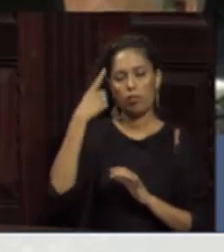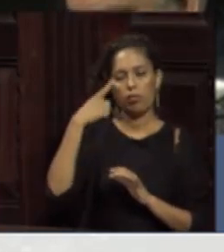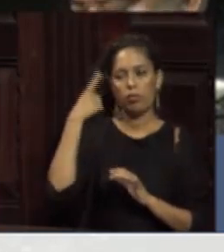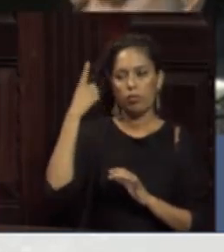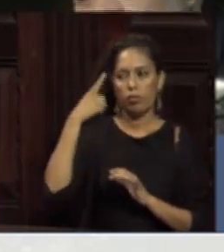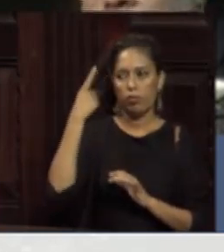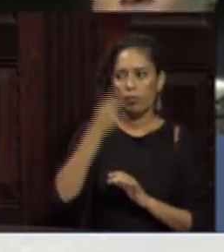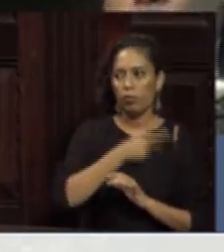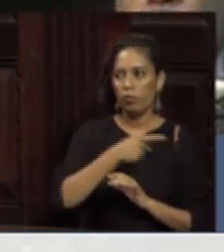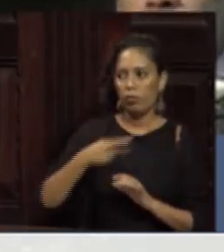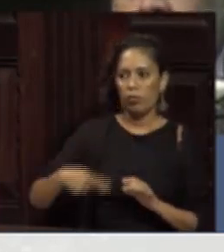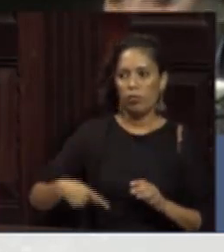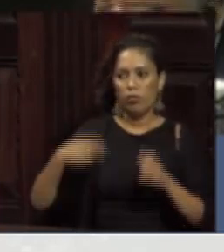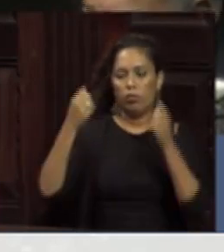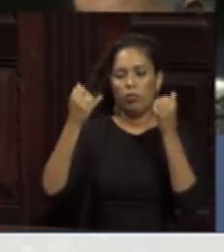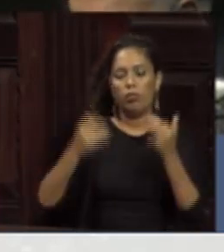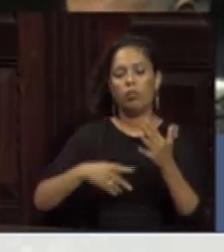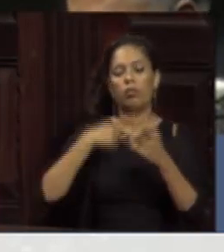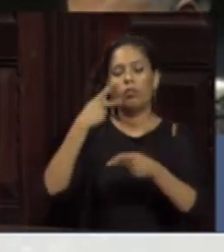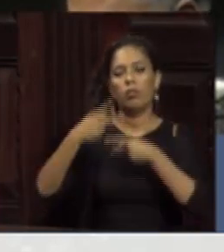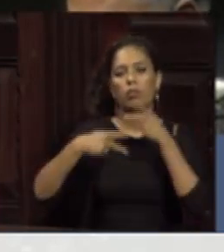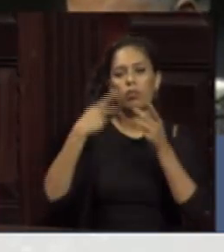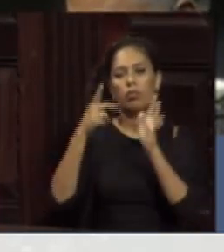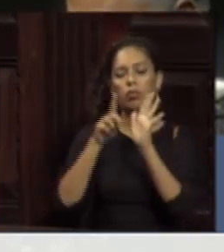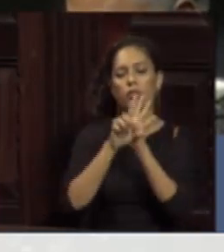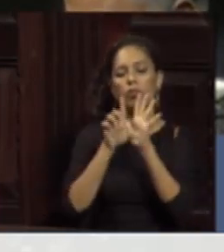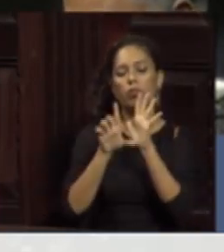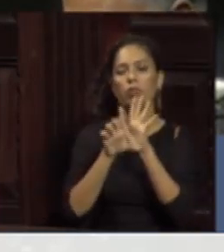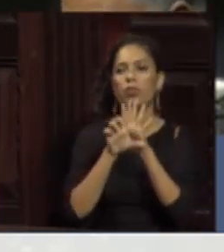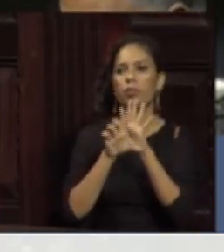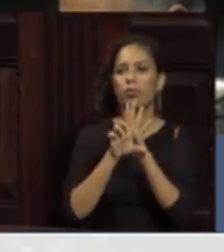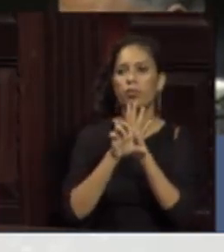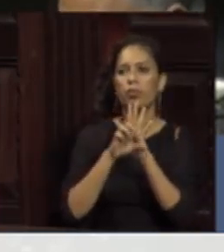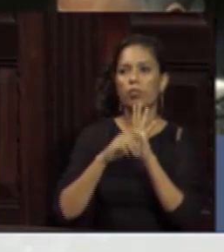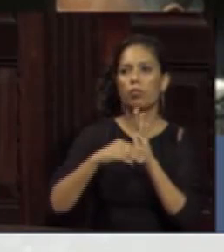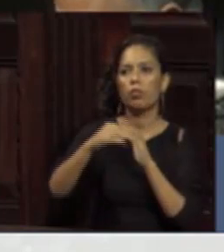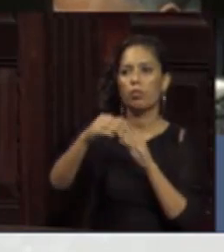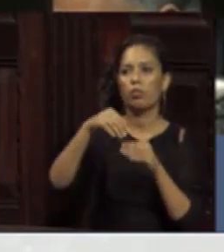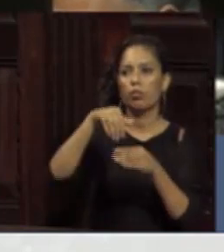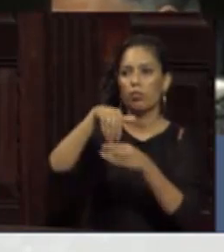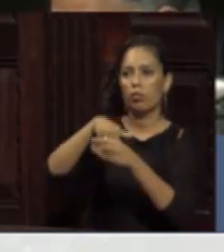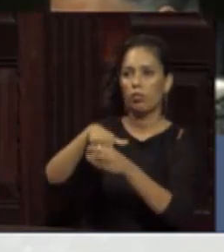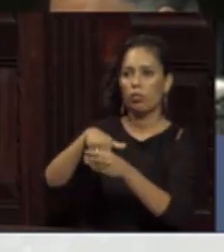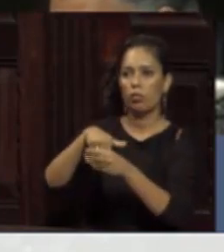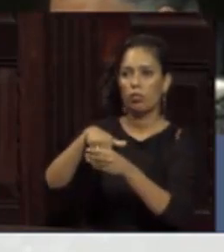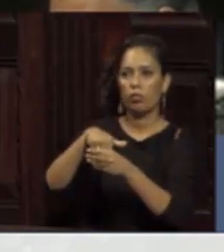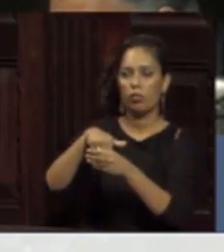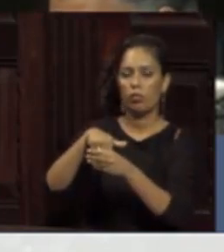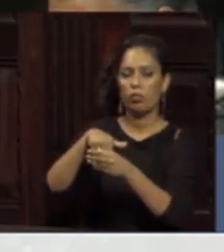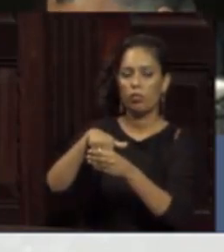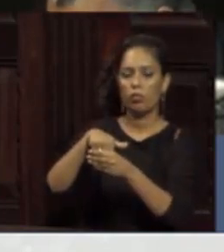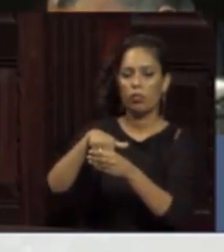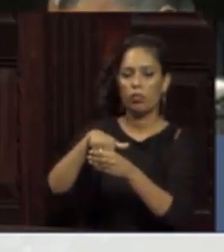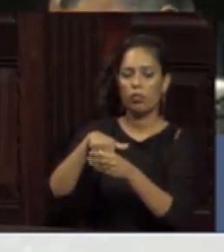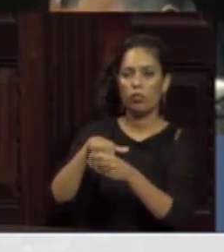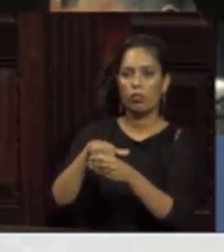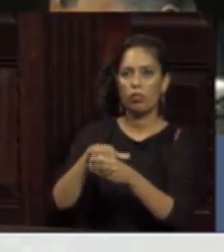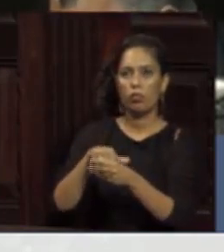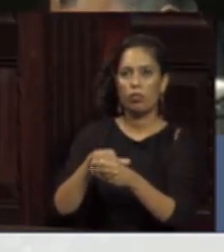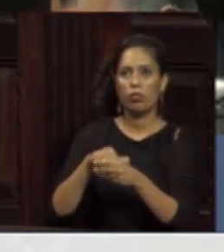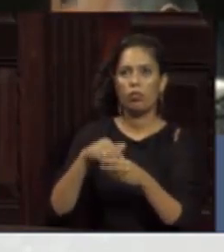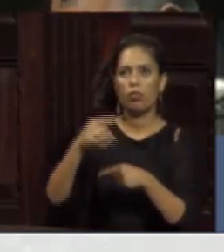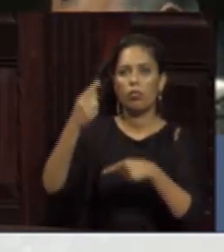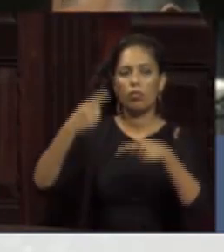tatuagem, micropigmentações, na derme e de aplicação de piercing e da outras providências.